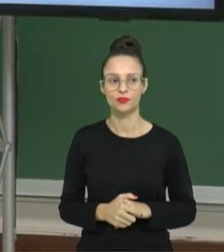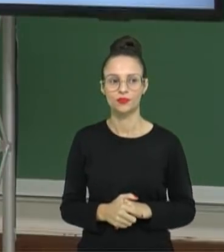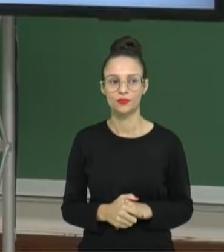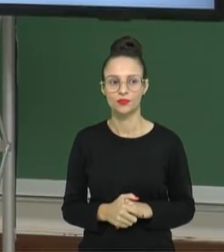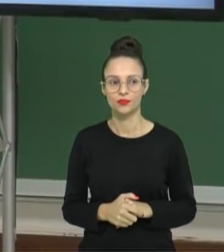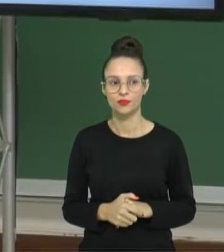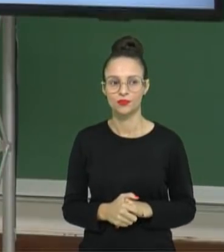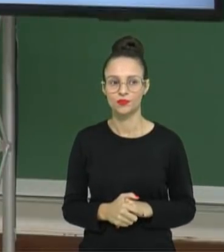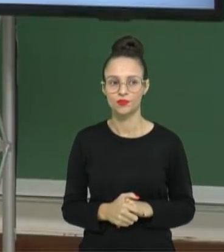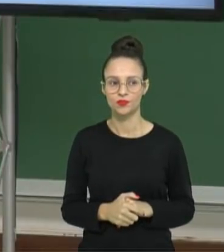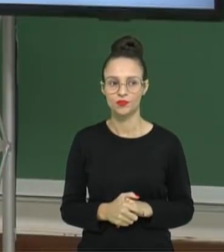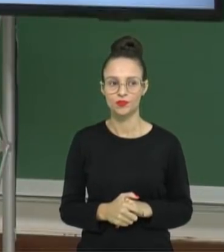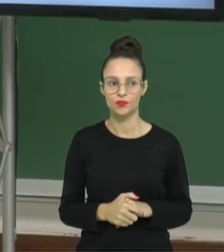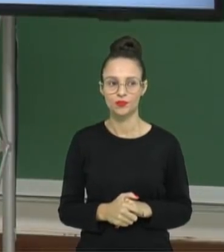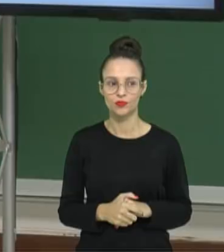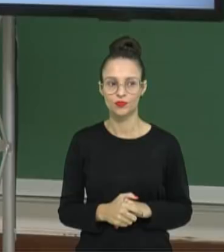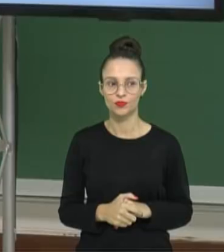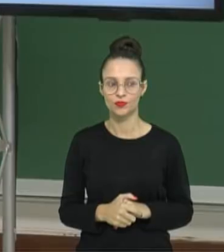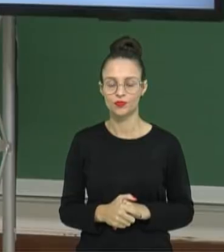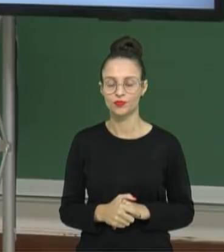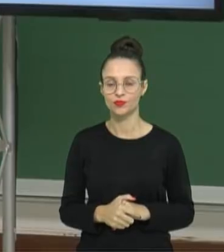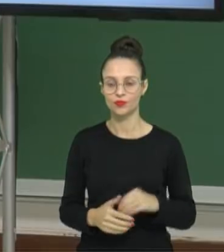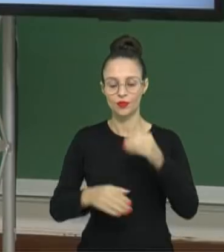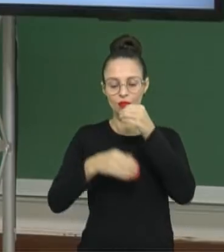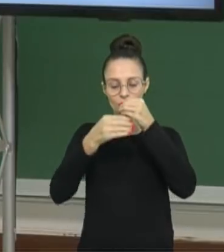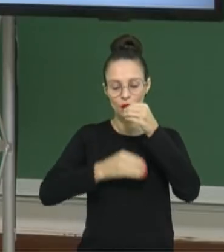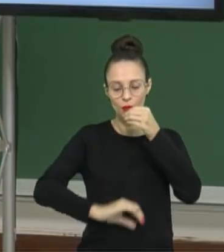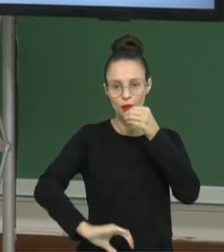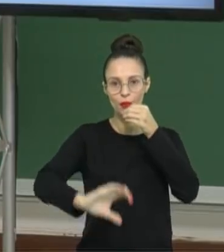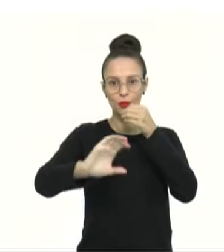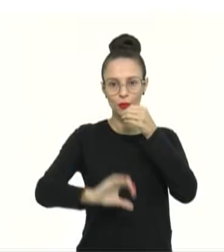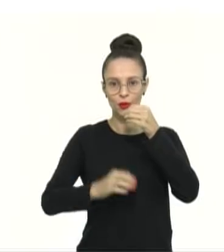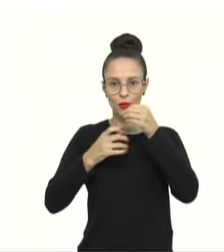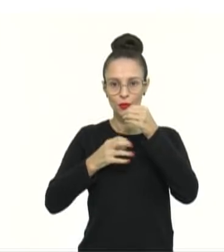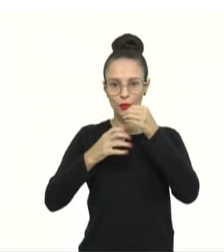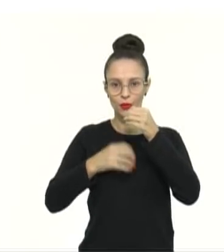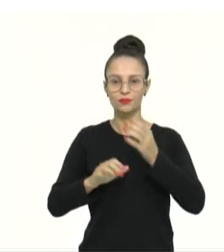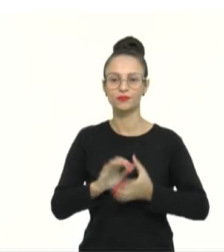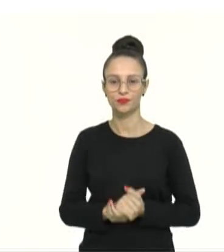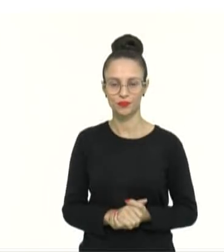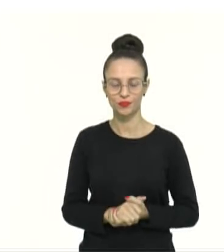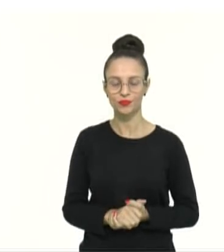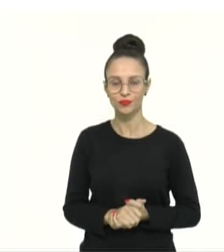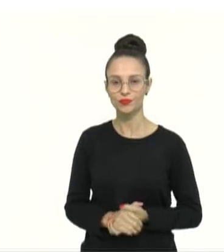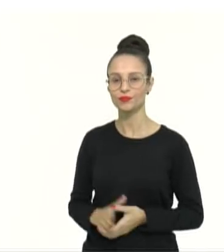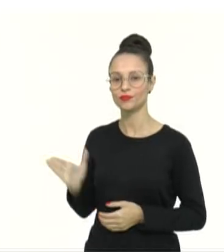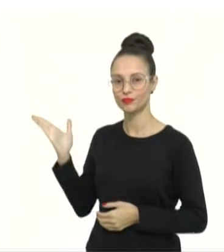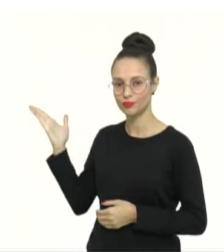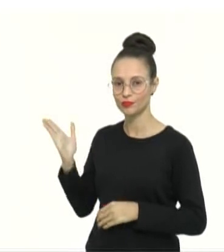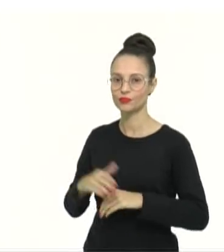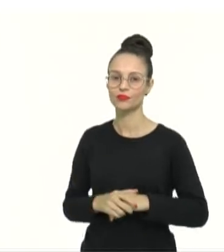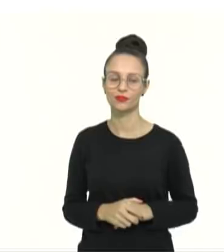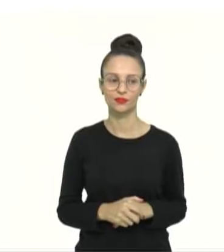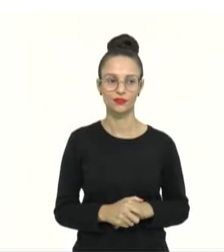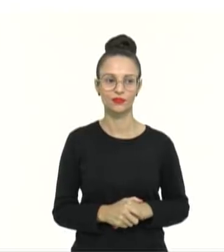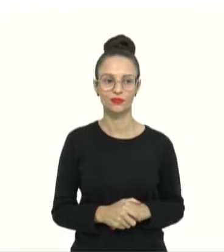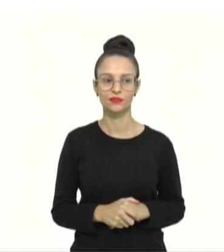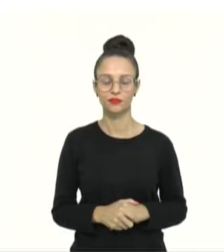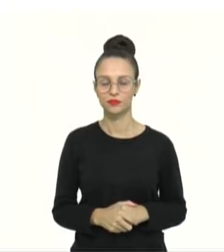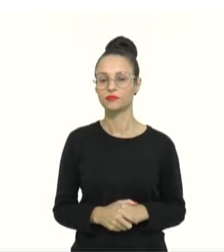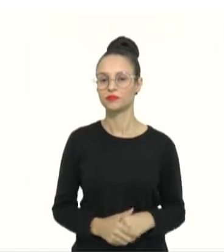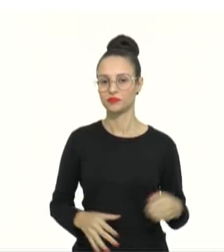Lisa is playing saxophone, olha um instrumento musical. E o Homer is playing